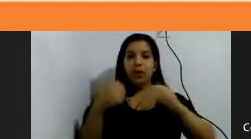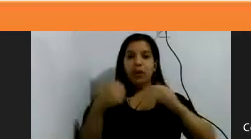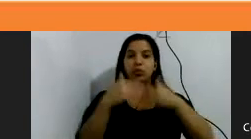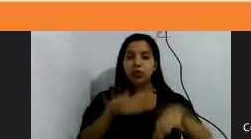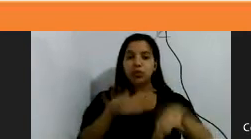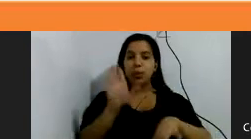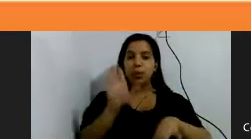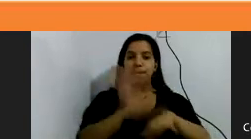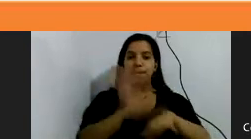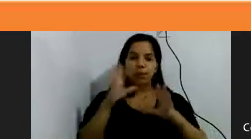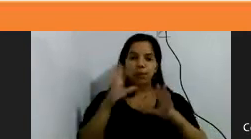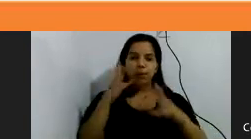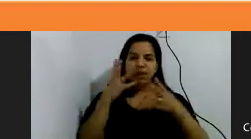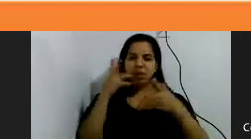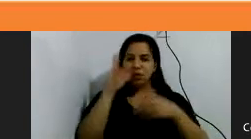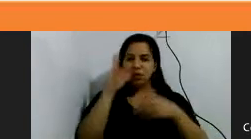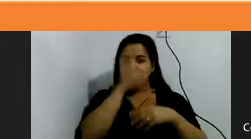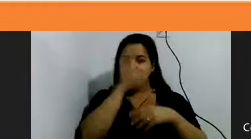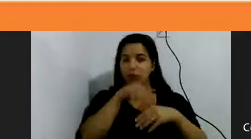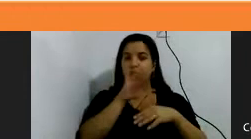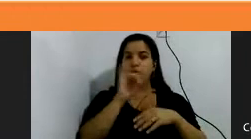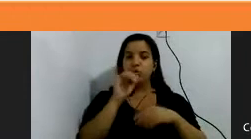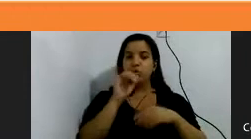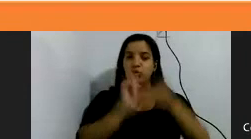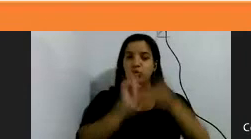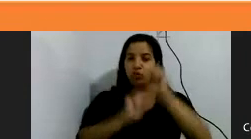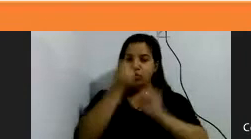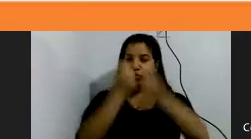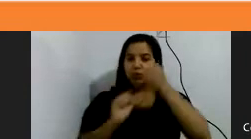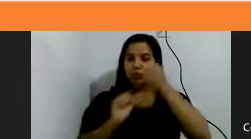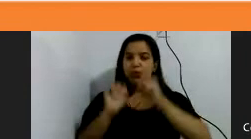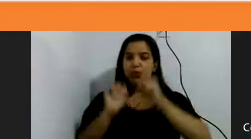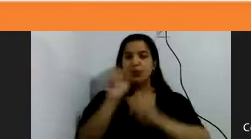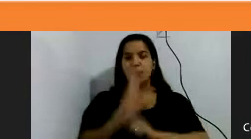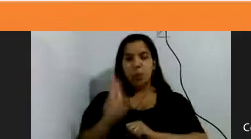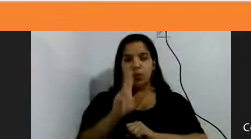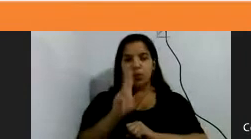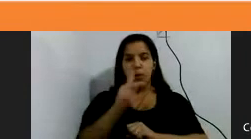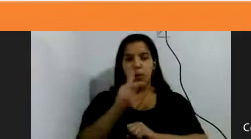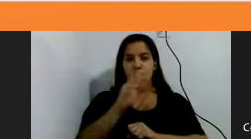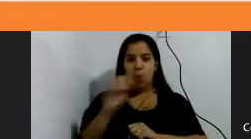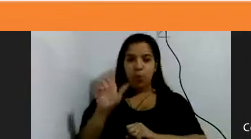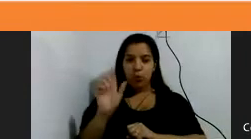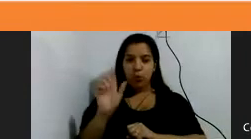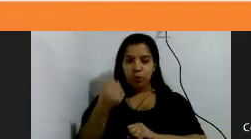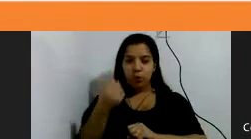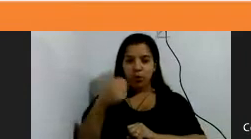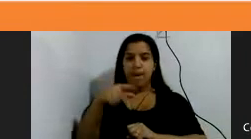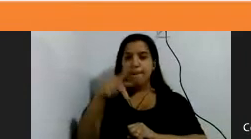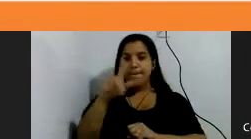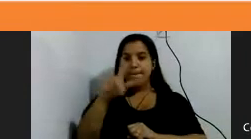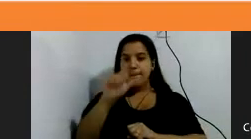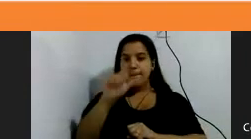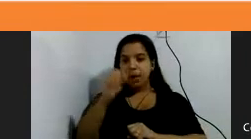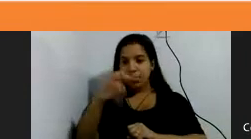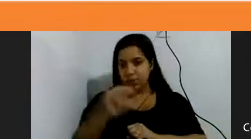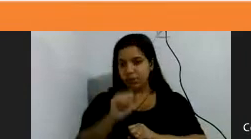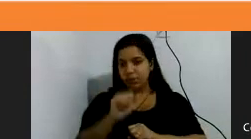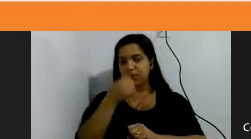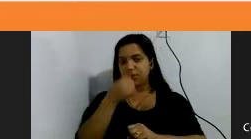mais complexos e industrializados, utilizando-se pool de plasma. Então, sempre quando a gente